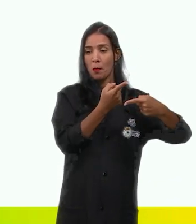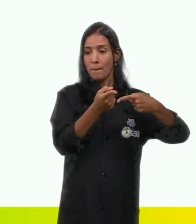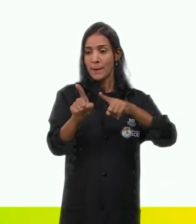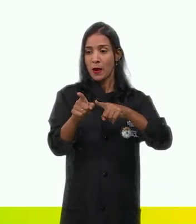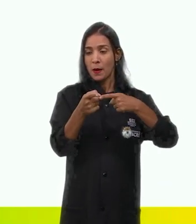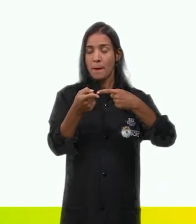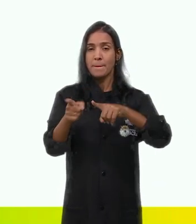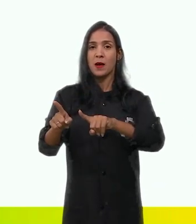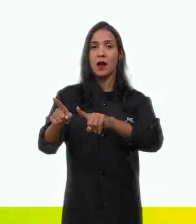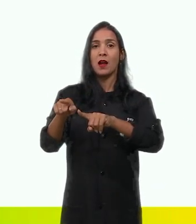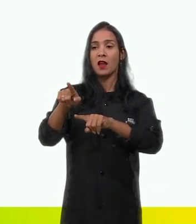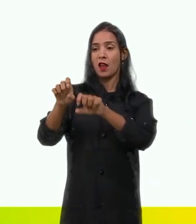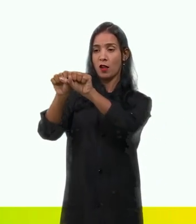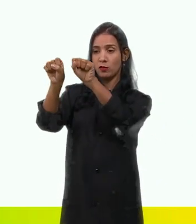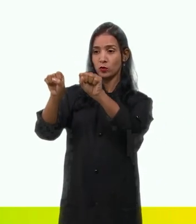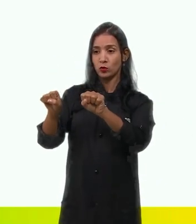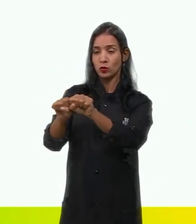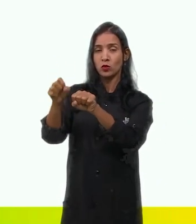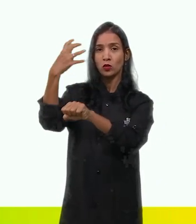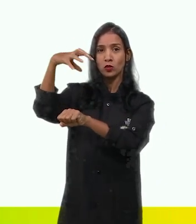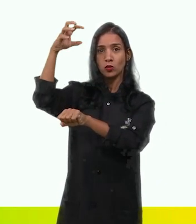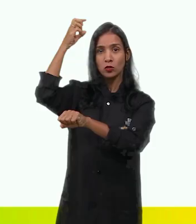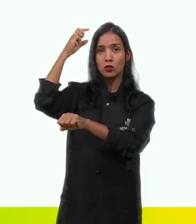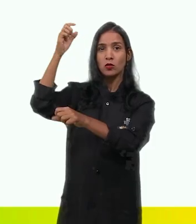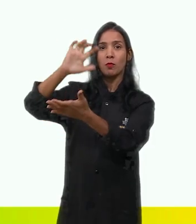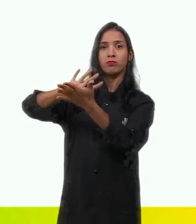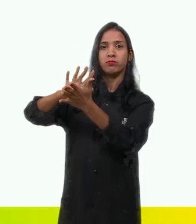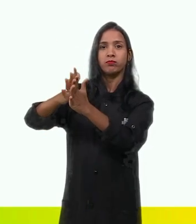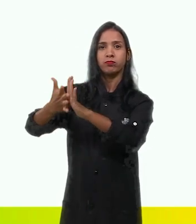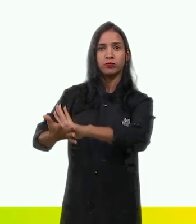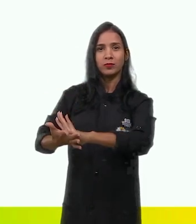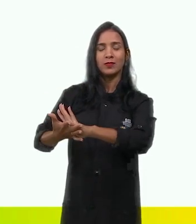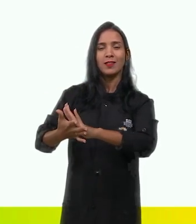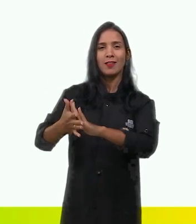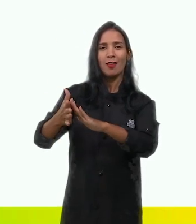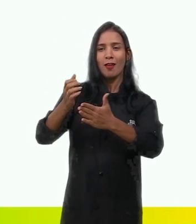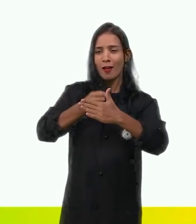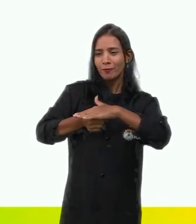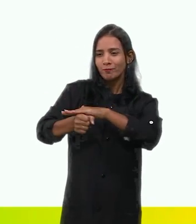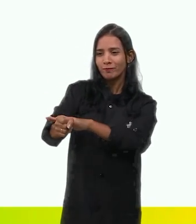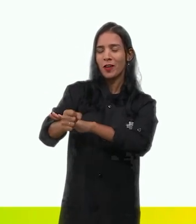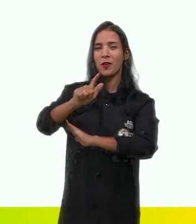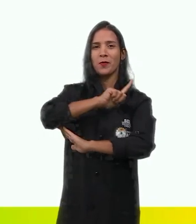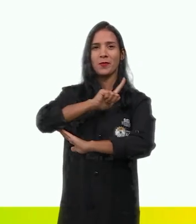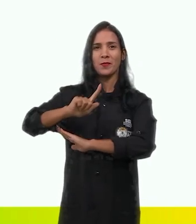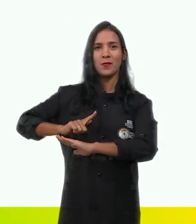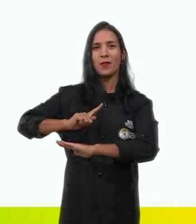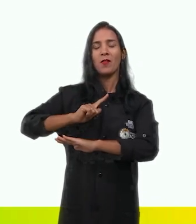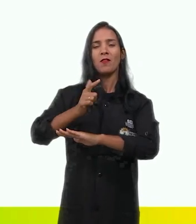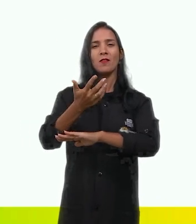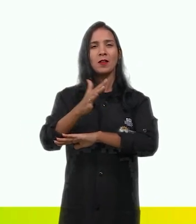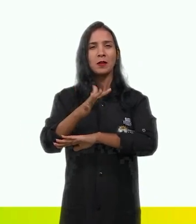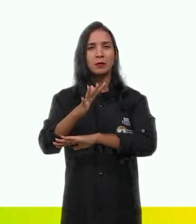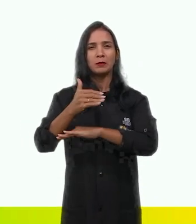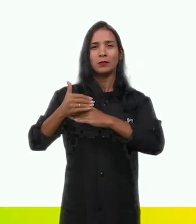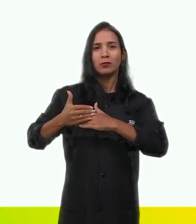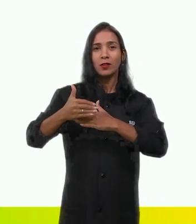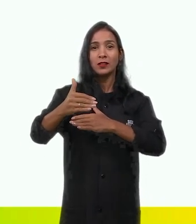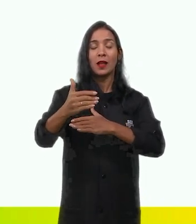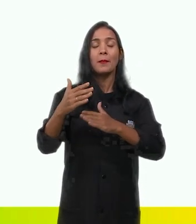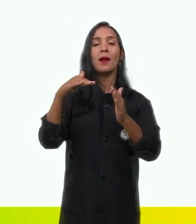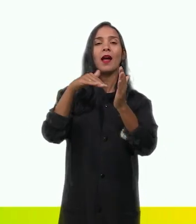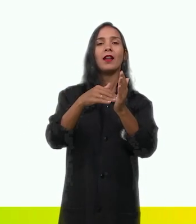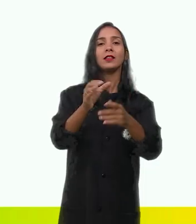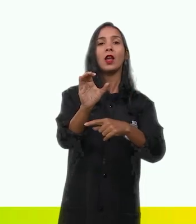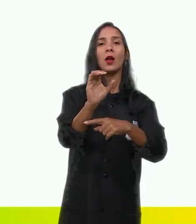e estabelece aí um governo provisório, e a Revolução de Outubro, de Lenin